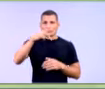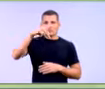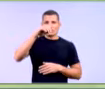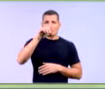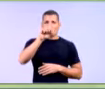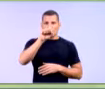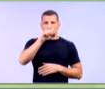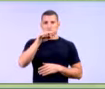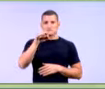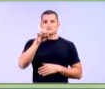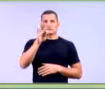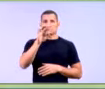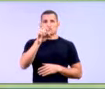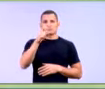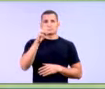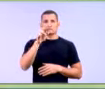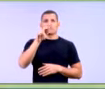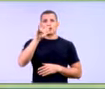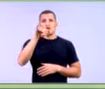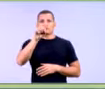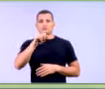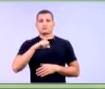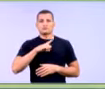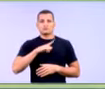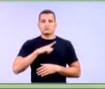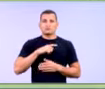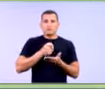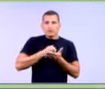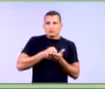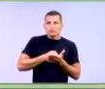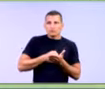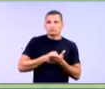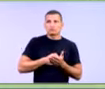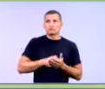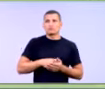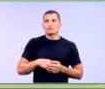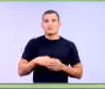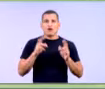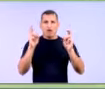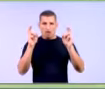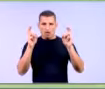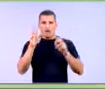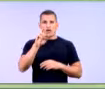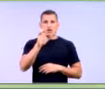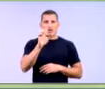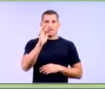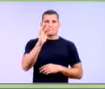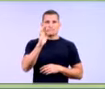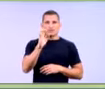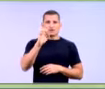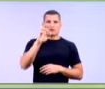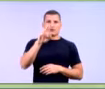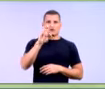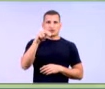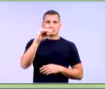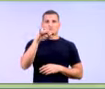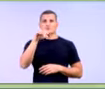como obrigatório a referência, né, glossário, apêndice, aí a mesma coisa,